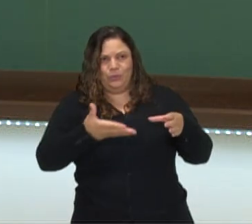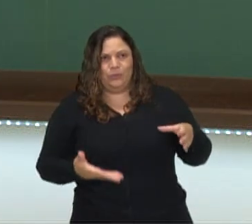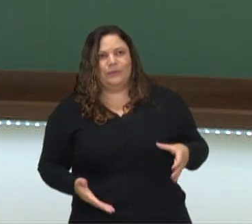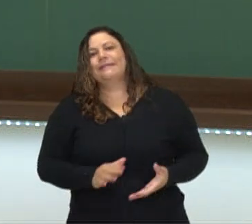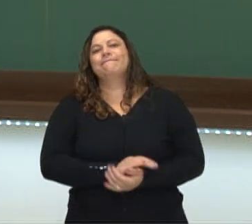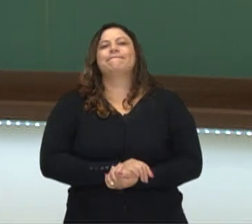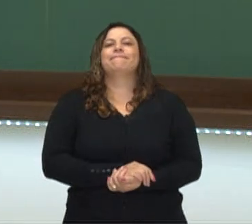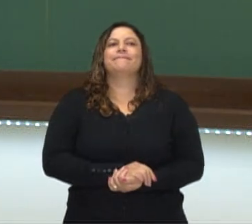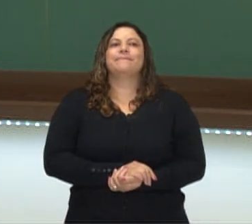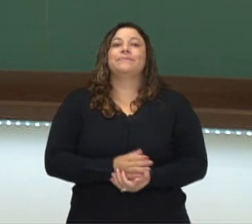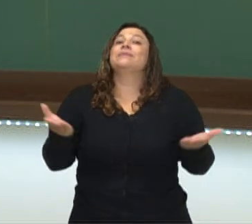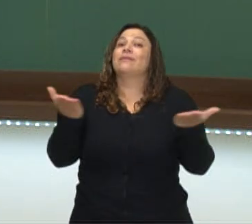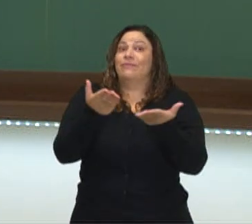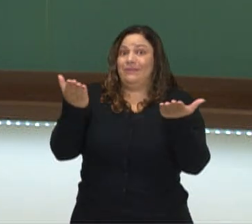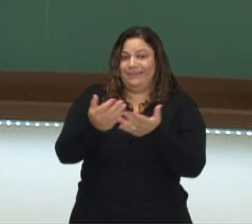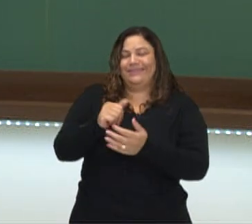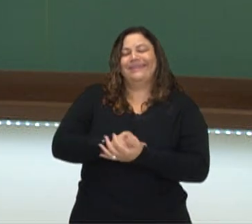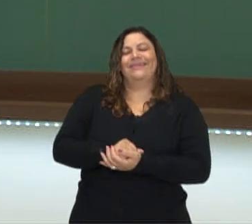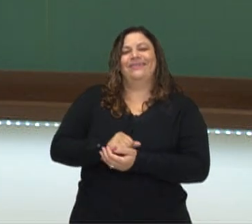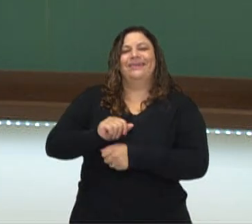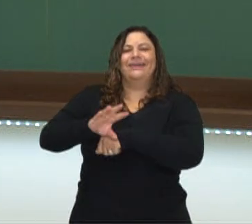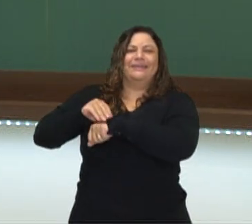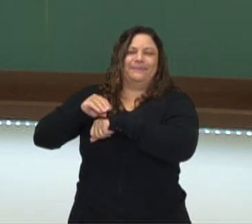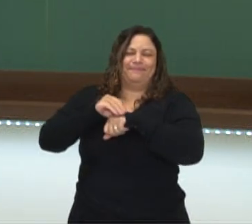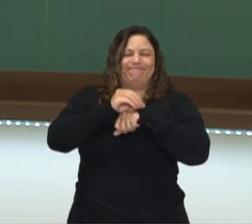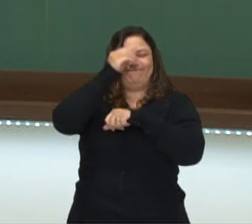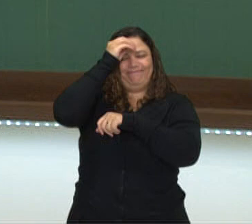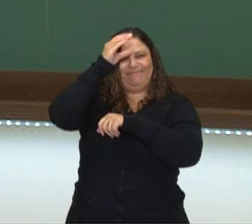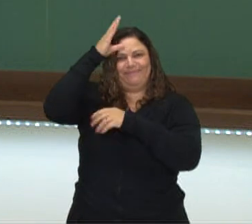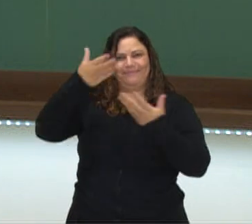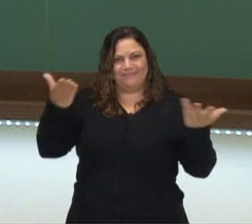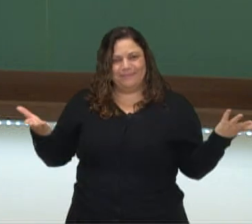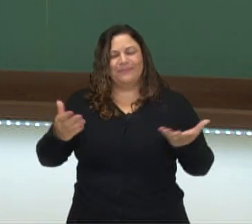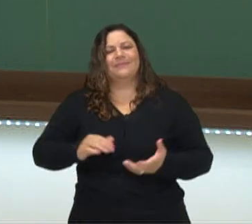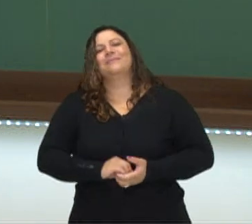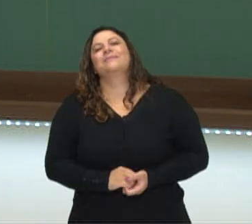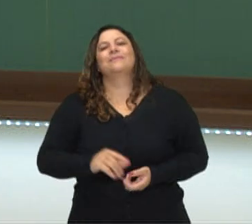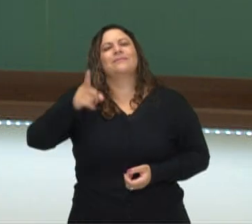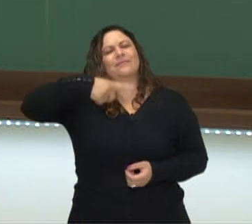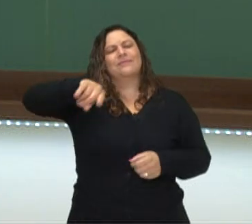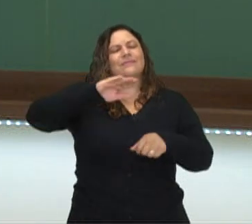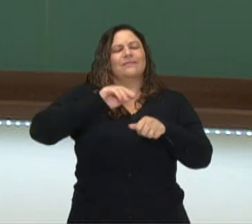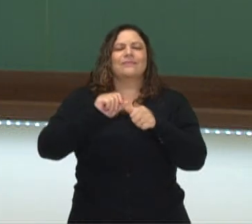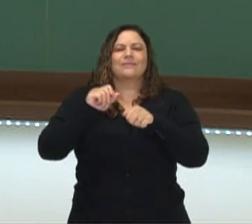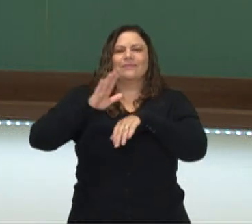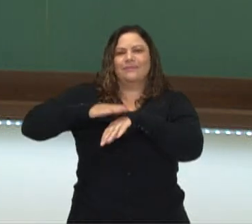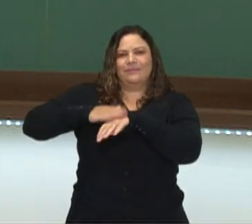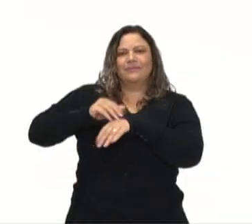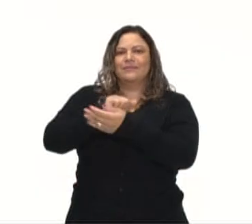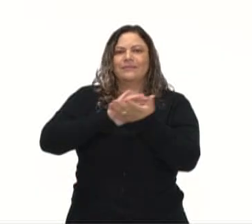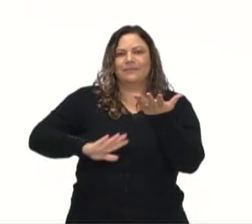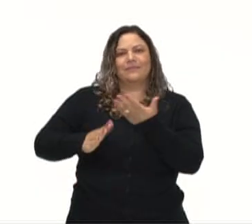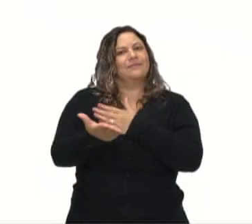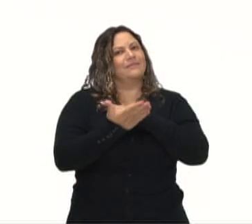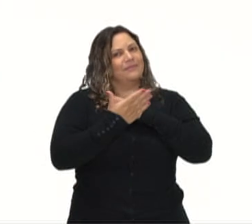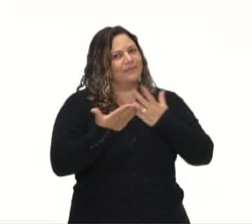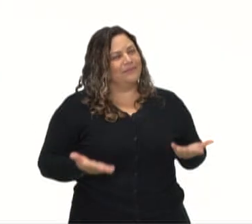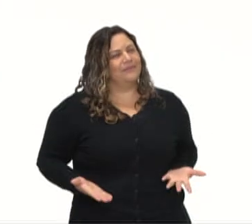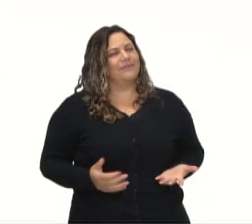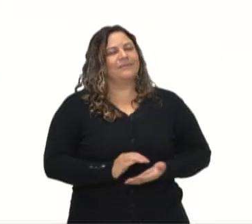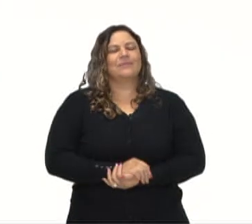Vem cá. Você lembra do exemplo que eu dei? Falei do refrigerante? É isso mesmo. O refrigerante,